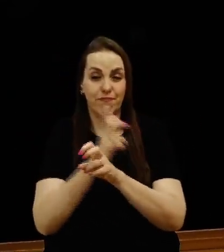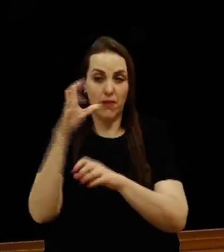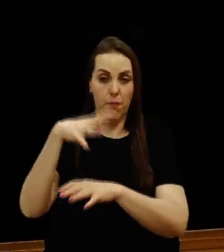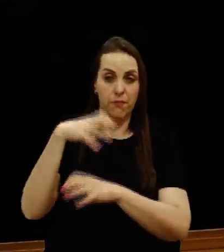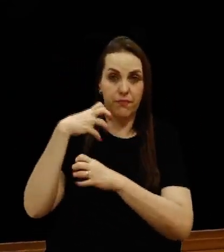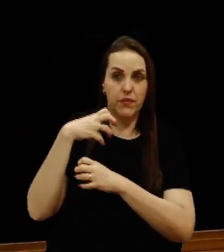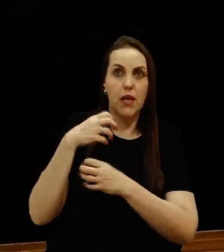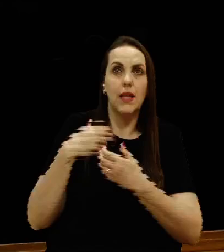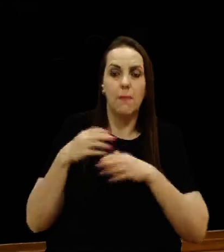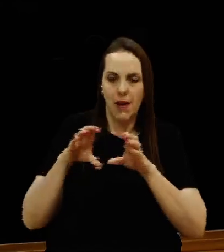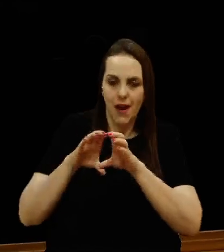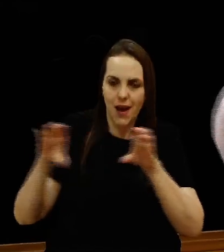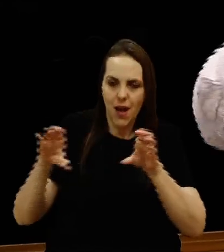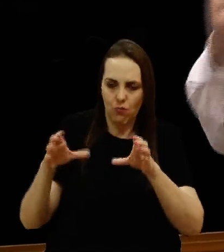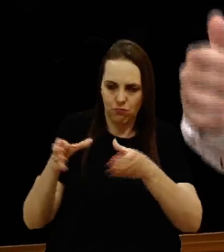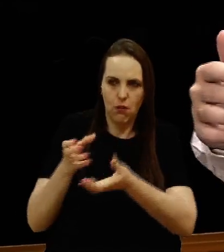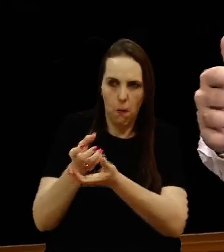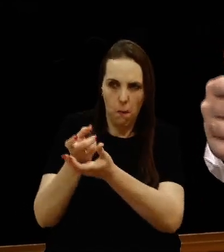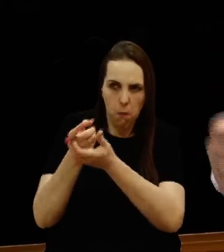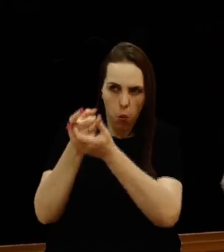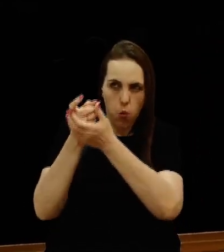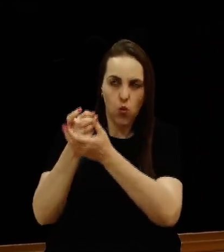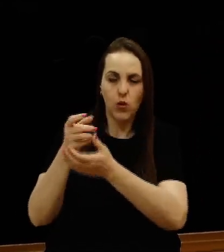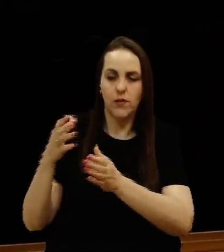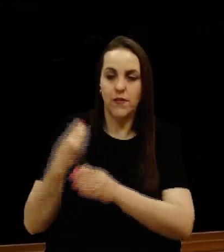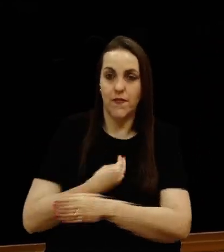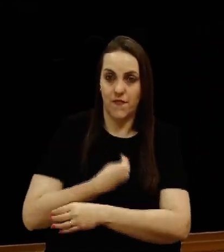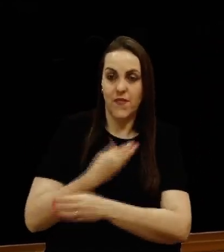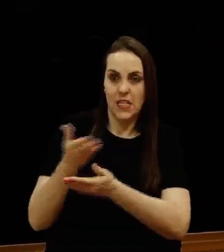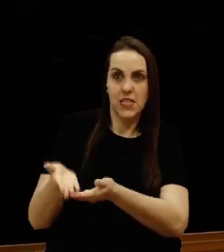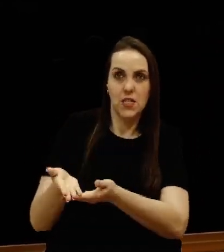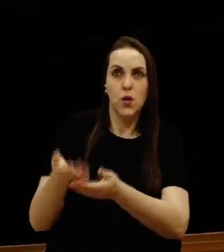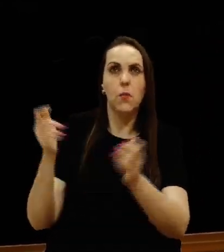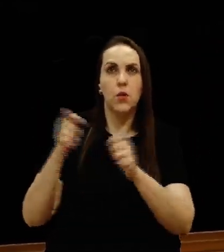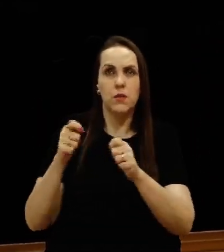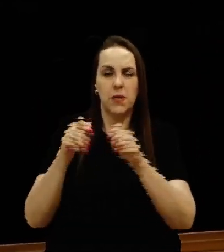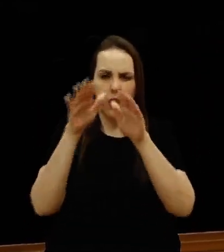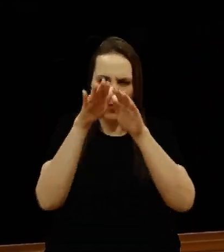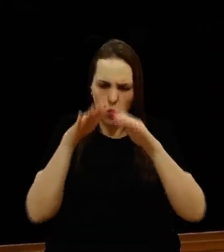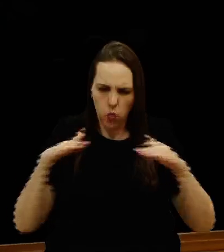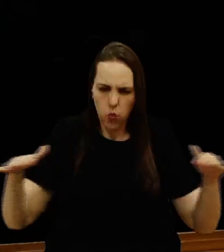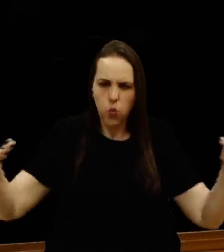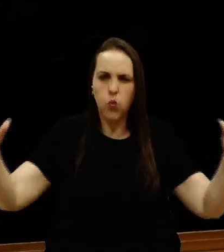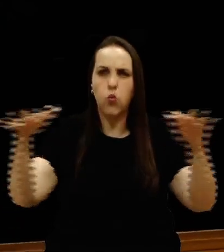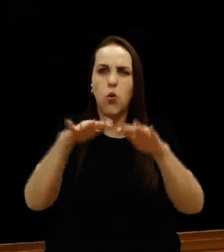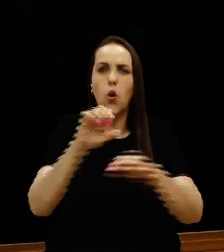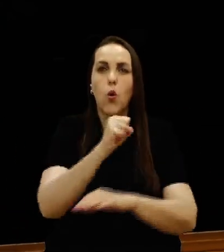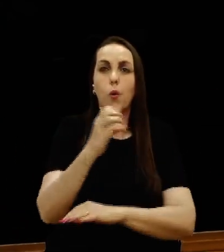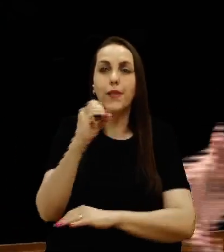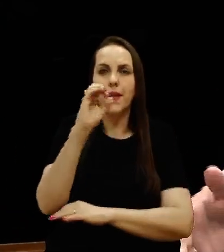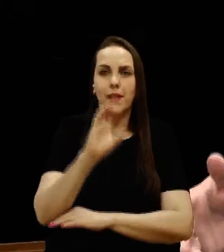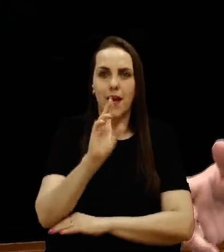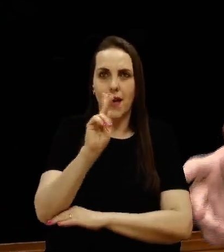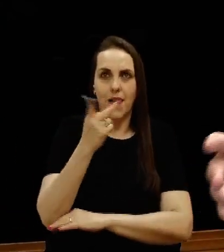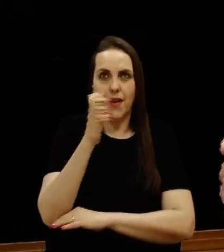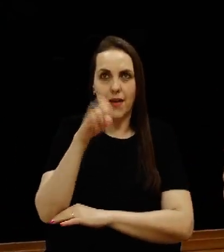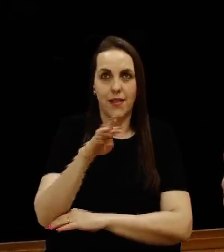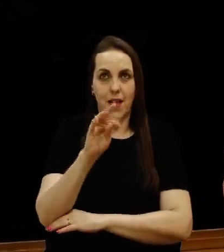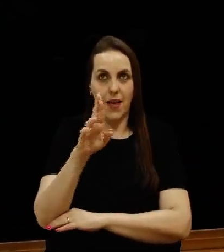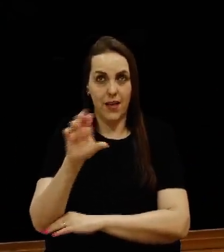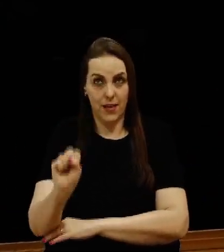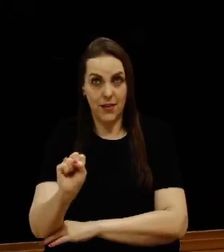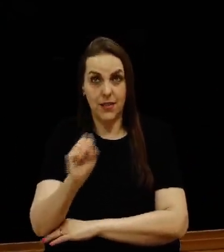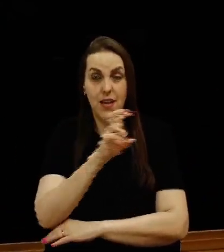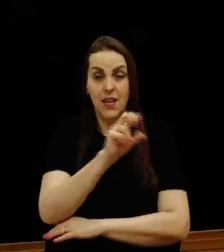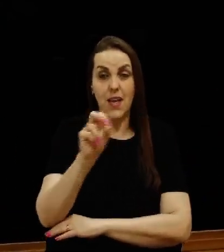é plenamente possível, é interessante, promove uma cobertura de 80 hectares com raio de 500 metros, um valor de R$500 mil, e